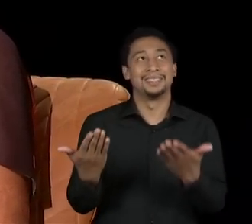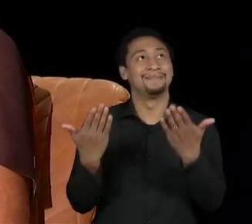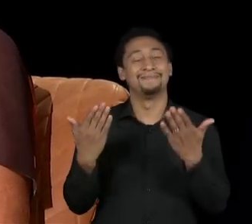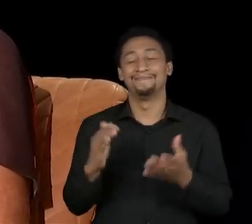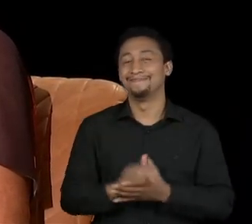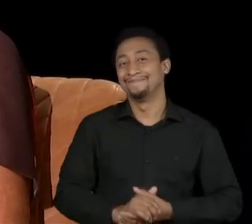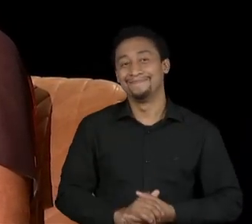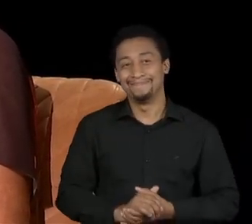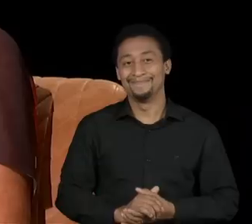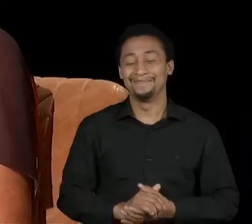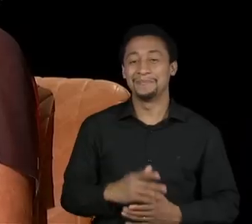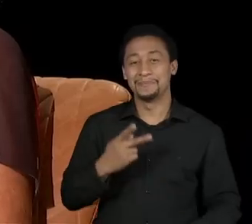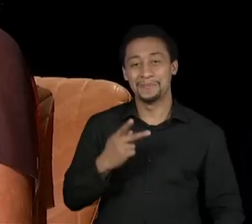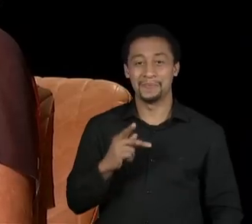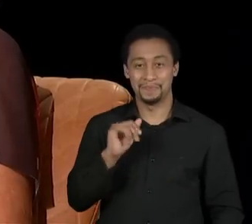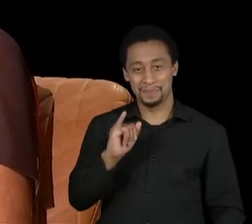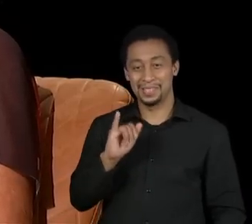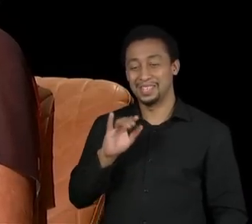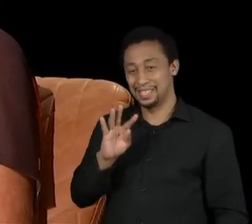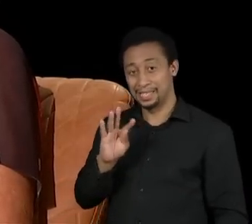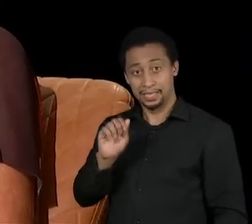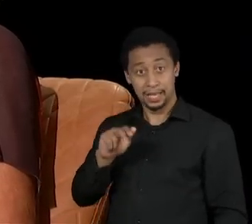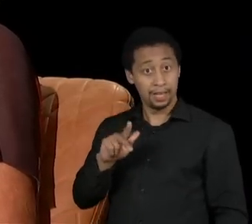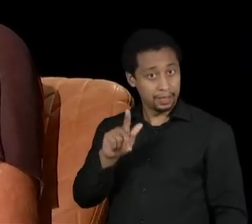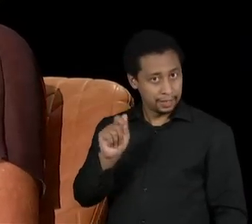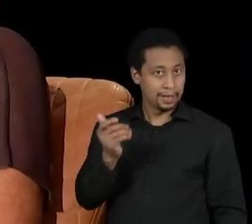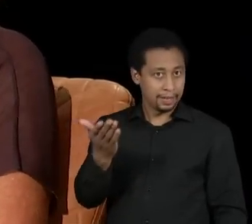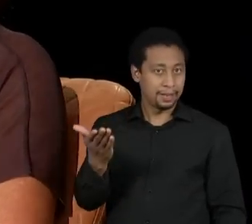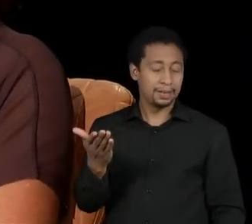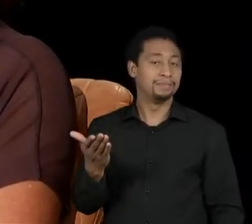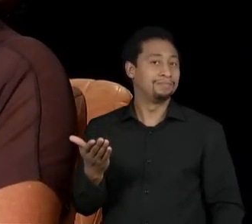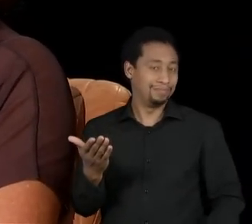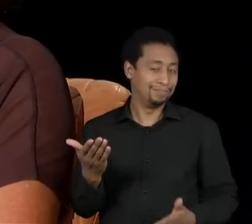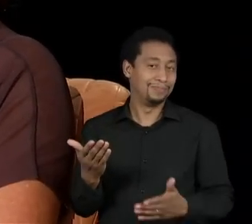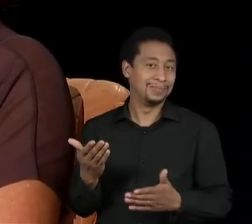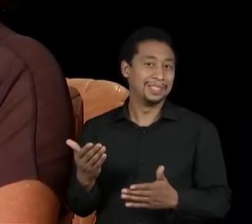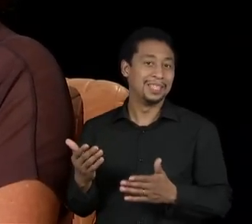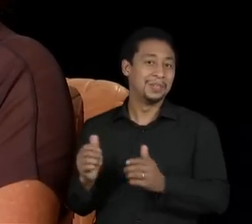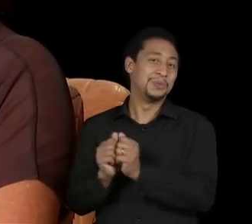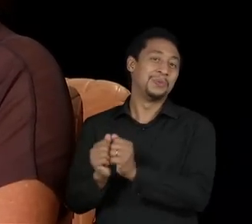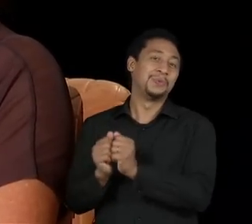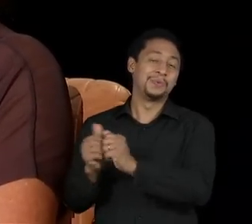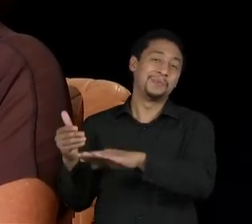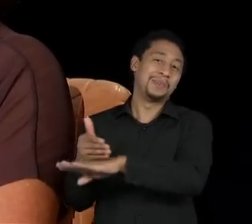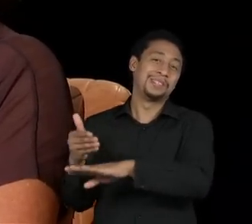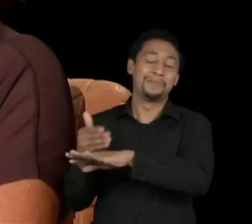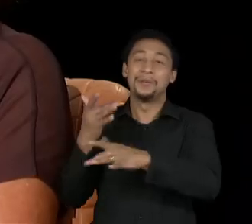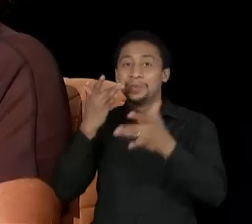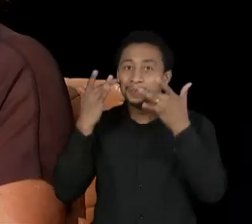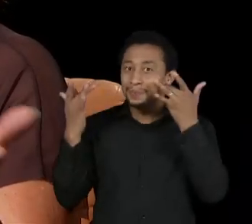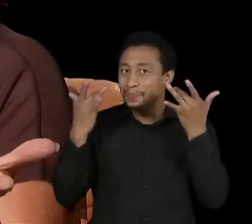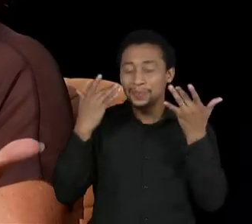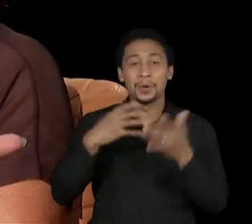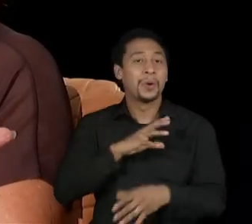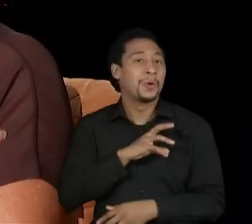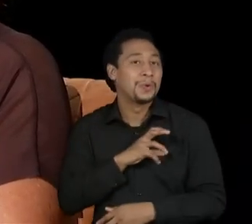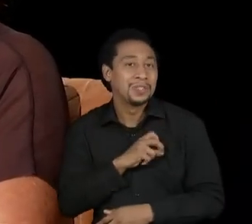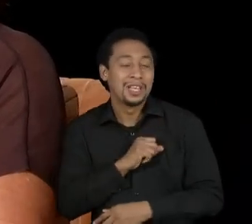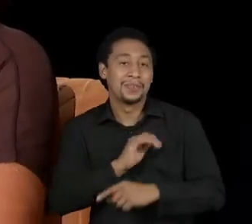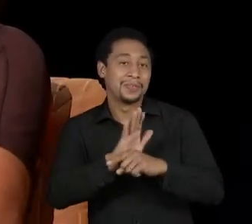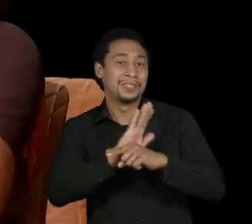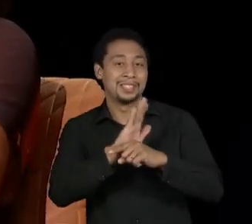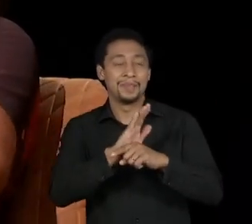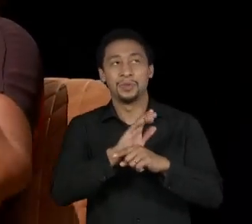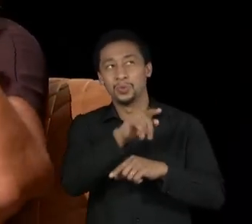que ator. A gente tinha muita paixão pelos atores do filme do Glauber. O Otton Bastos era um ator